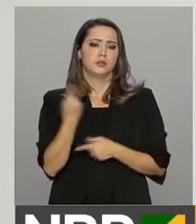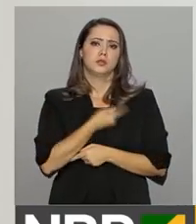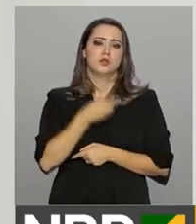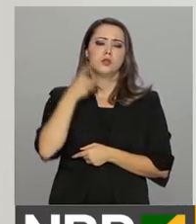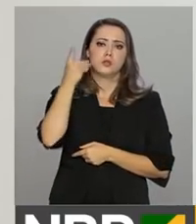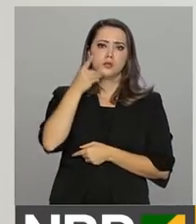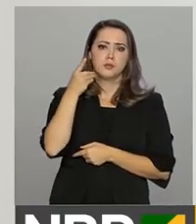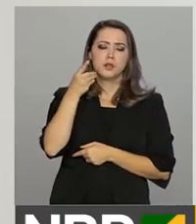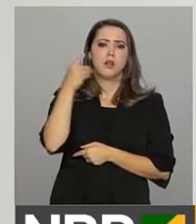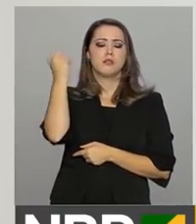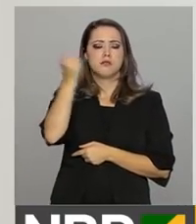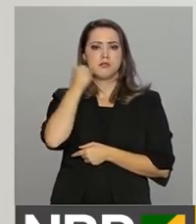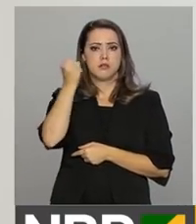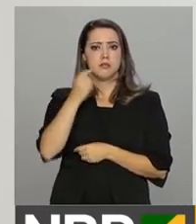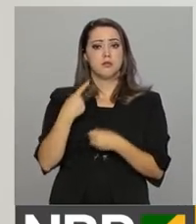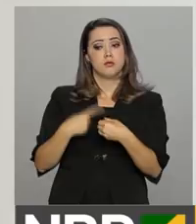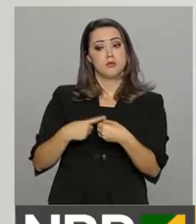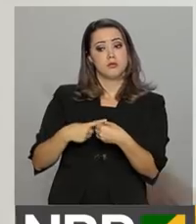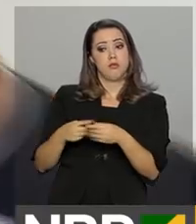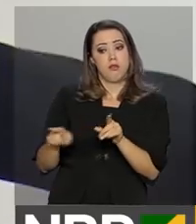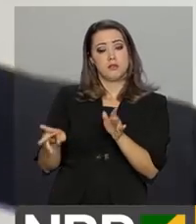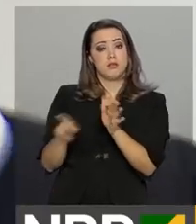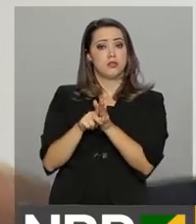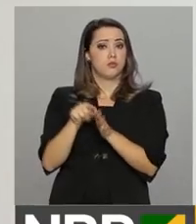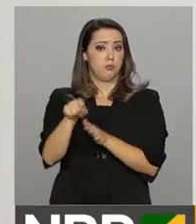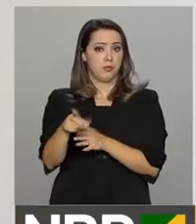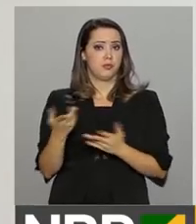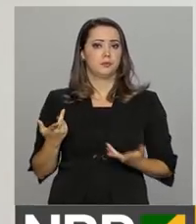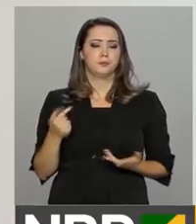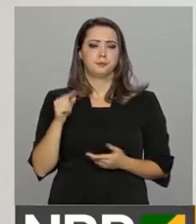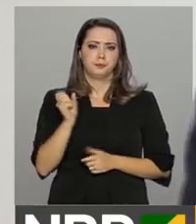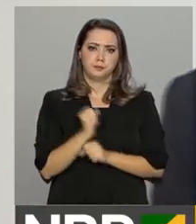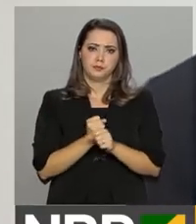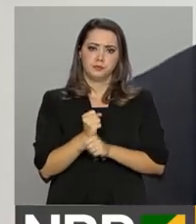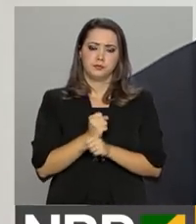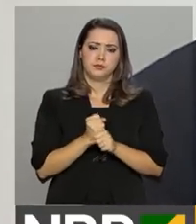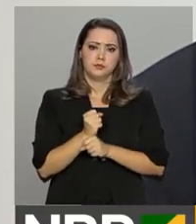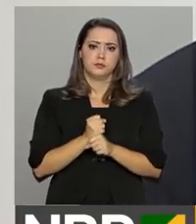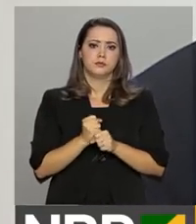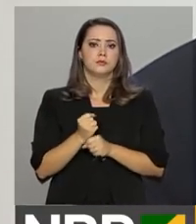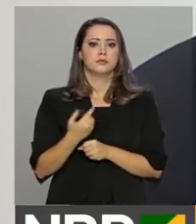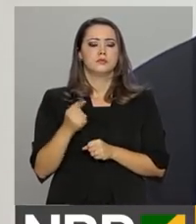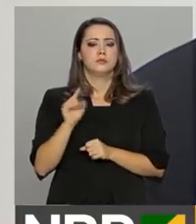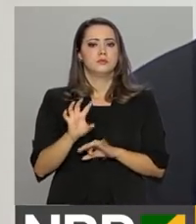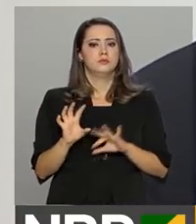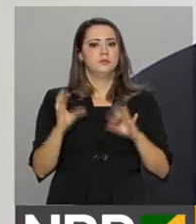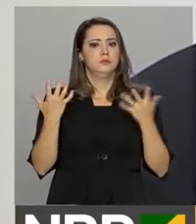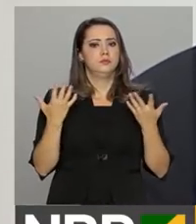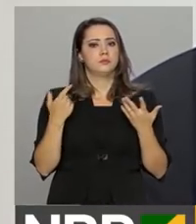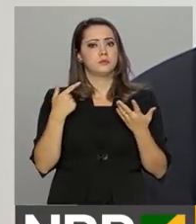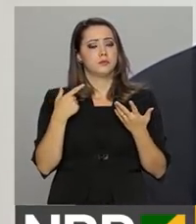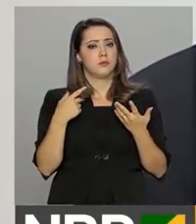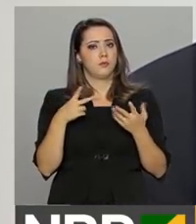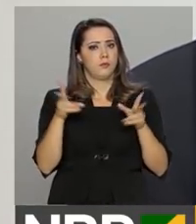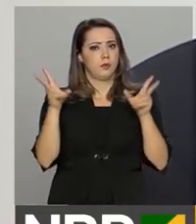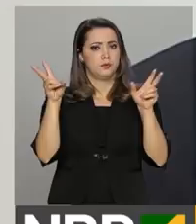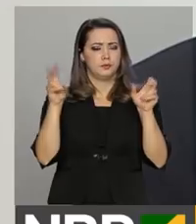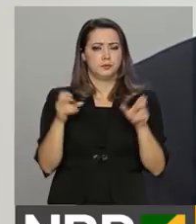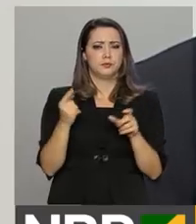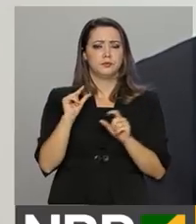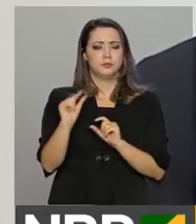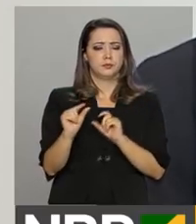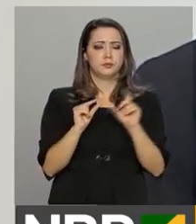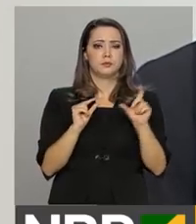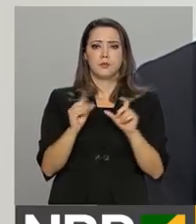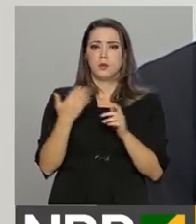deputados e senadores que têm suas bases nos municípios neste ano ainda quando se fez uma uma pequena marcha do município pequeno